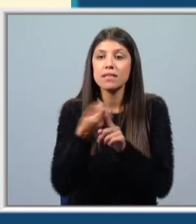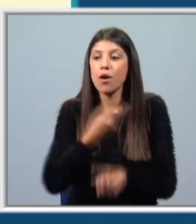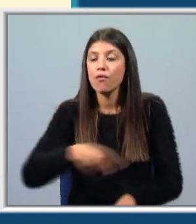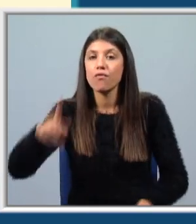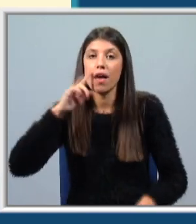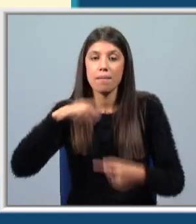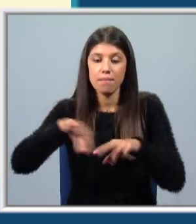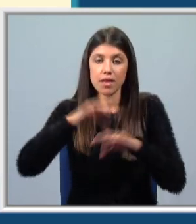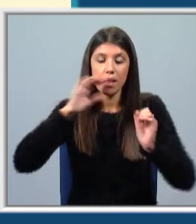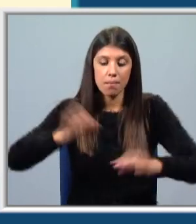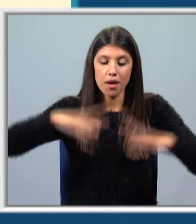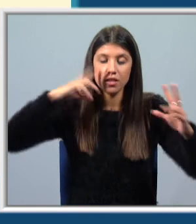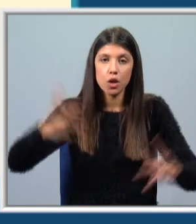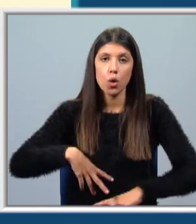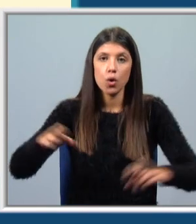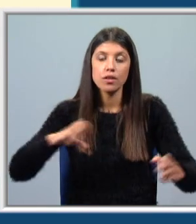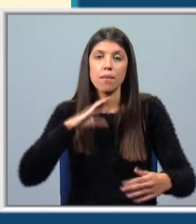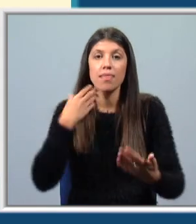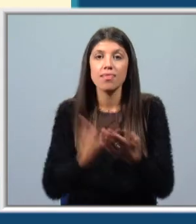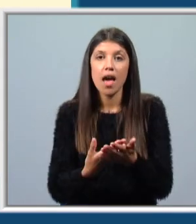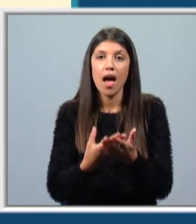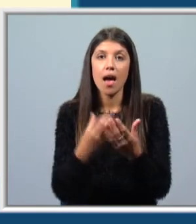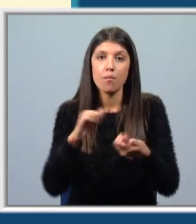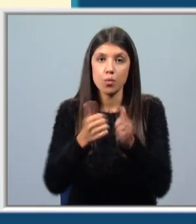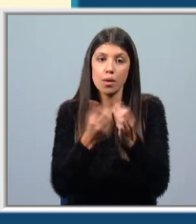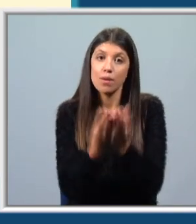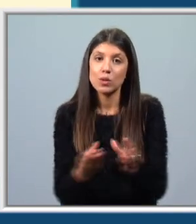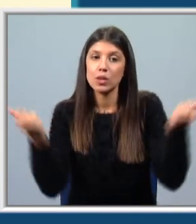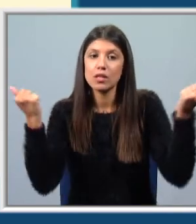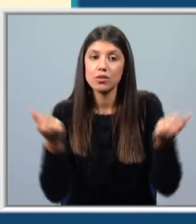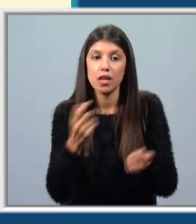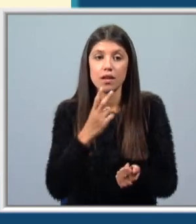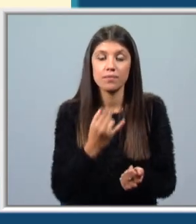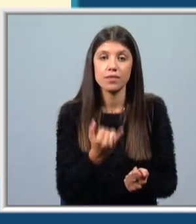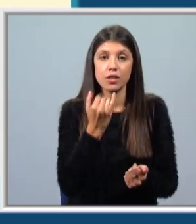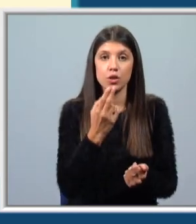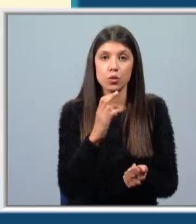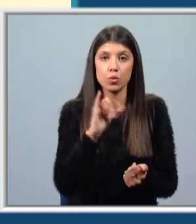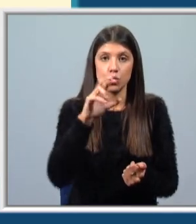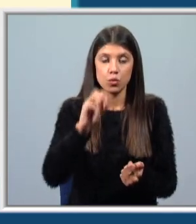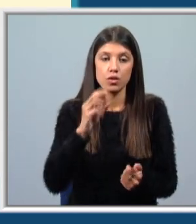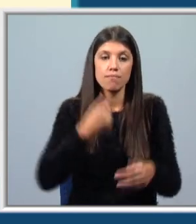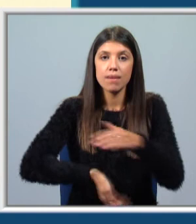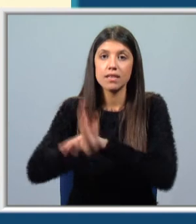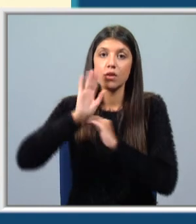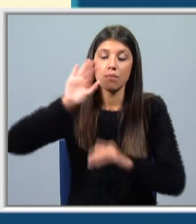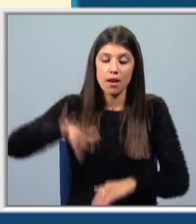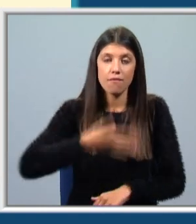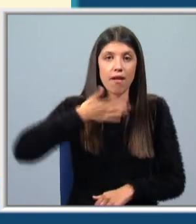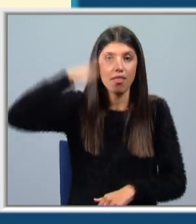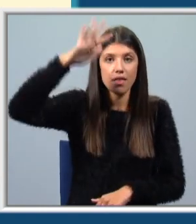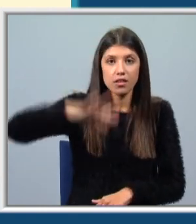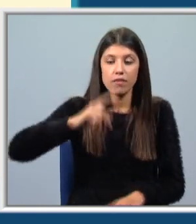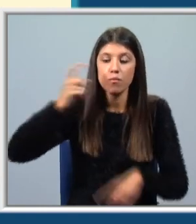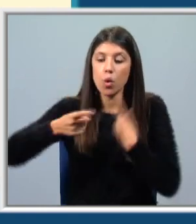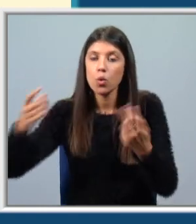anel mágico para solucionar a situação. Yuri partiu para Val das Neves em busca do